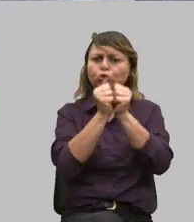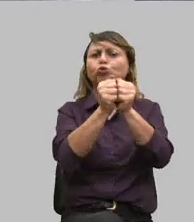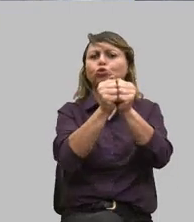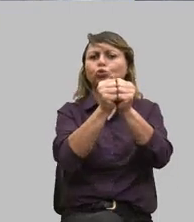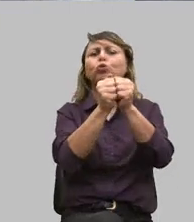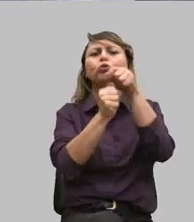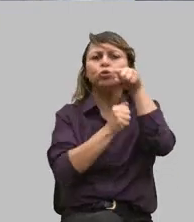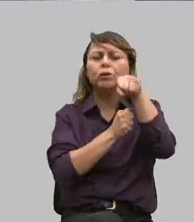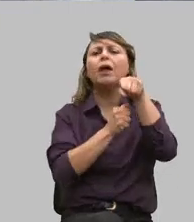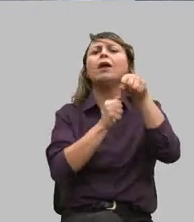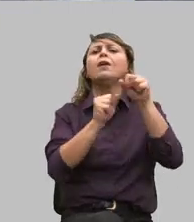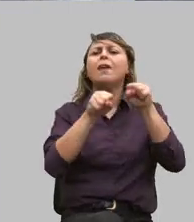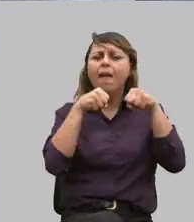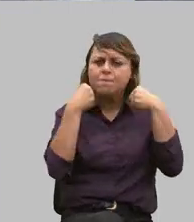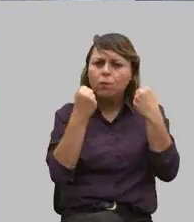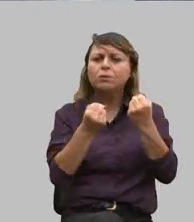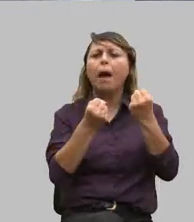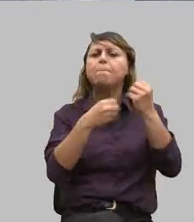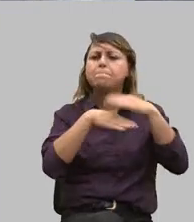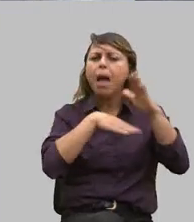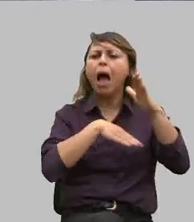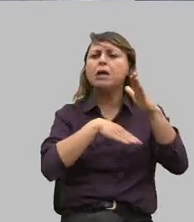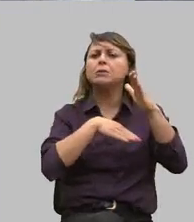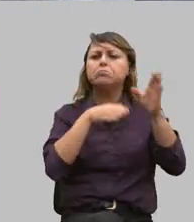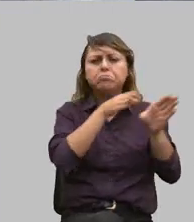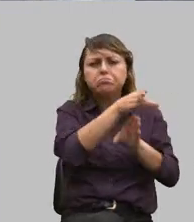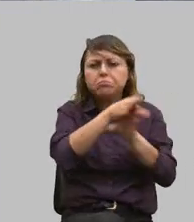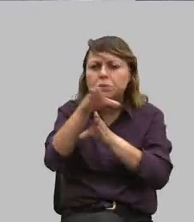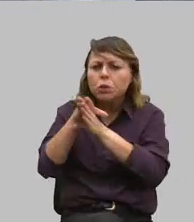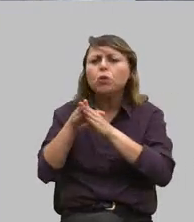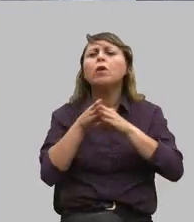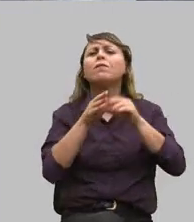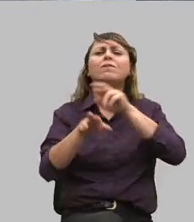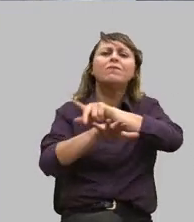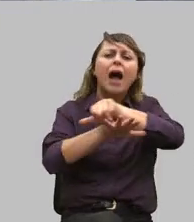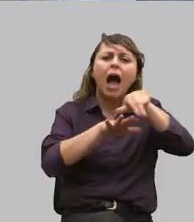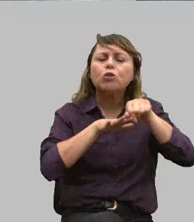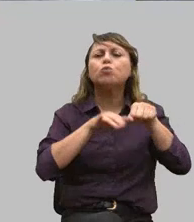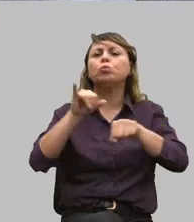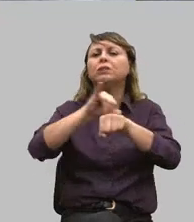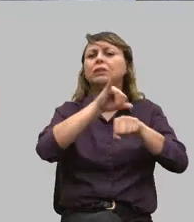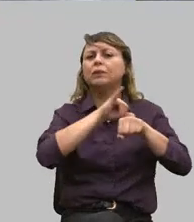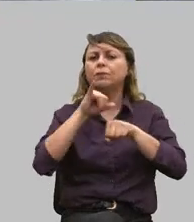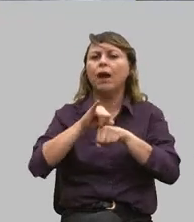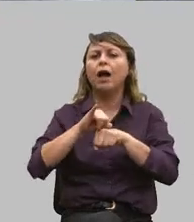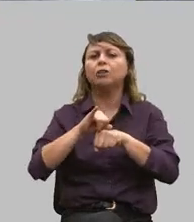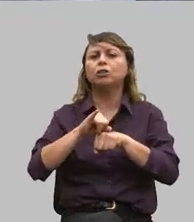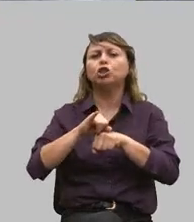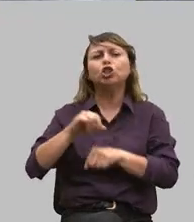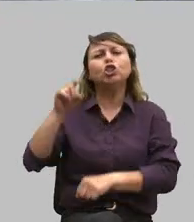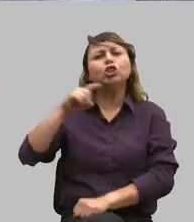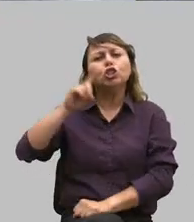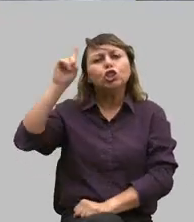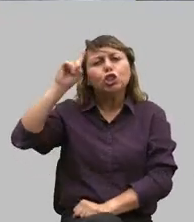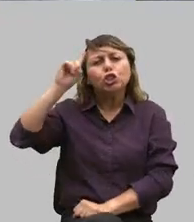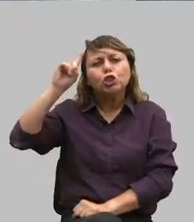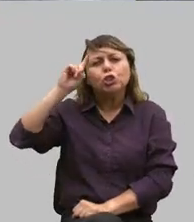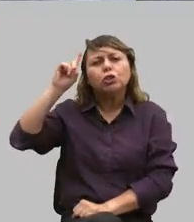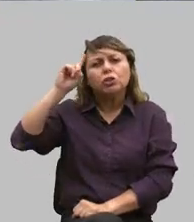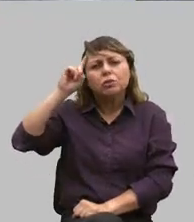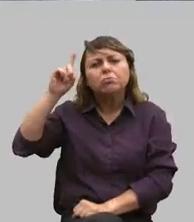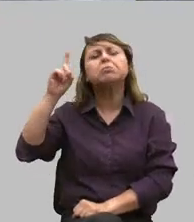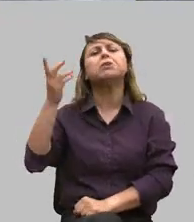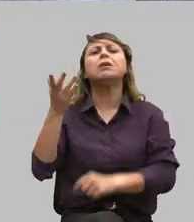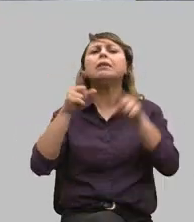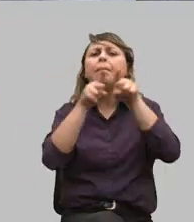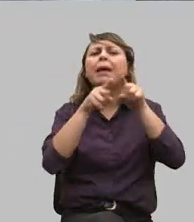vem reforçar mais ainda o que vários municípios já faz no dia a dia e que e e as coisas acontecem é lá no município é dentro